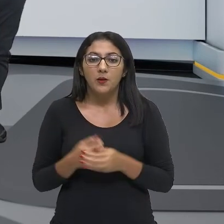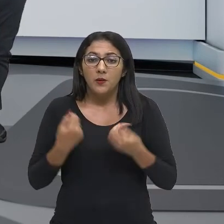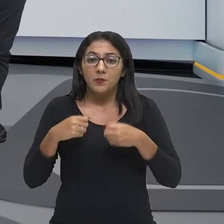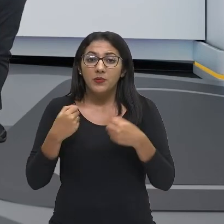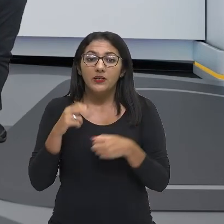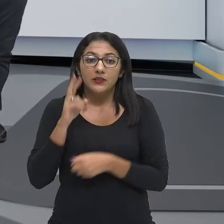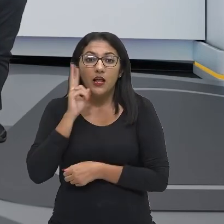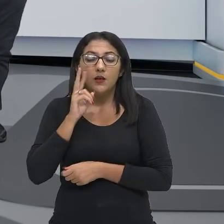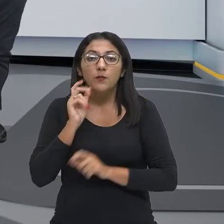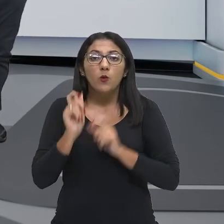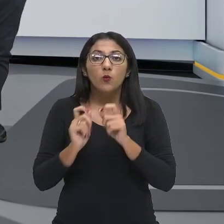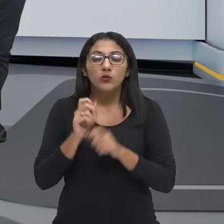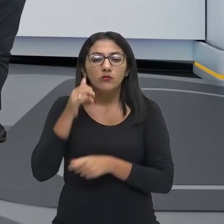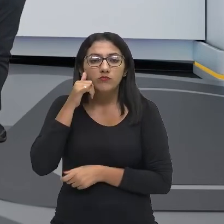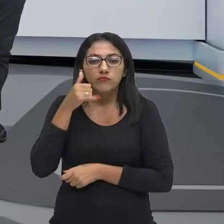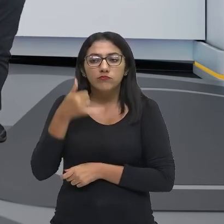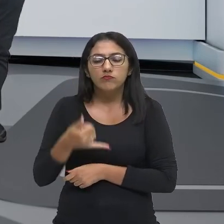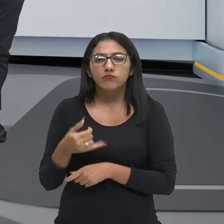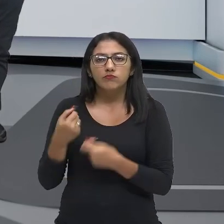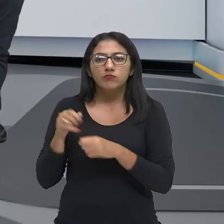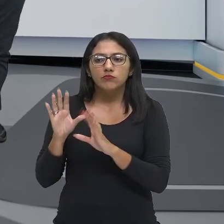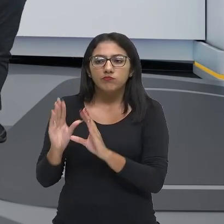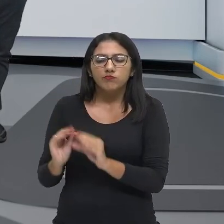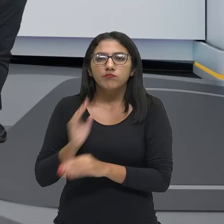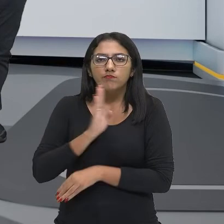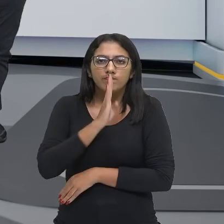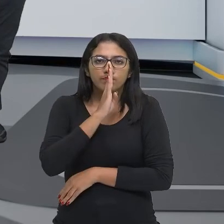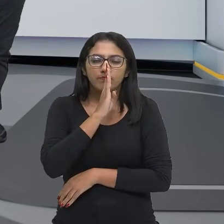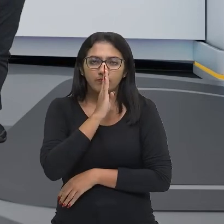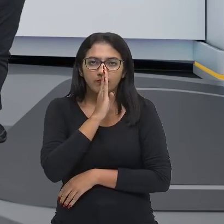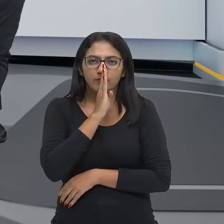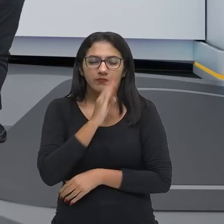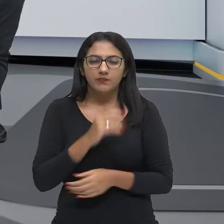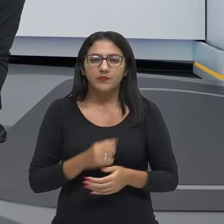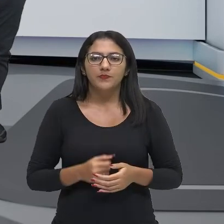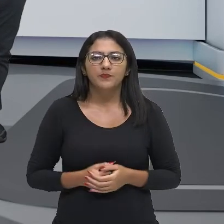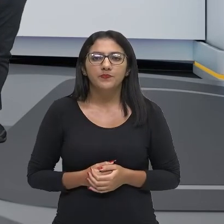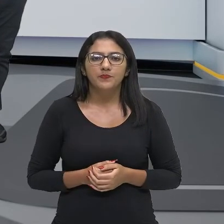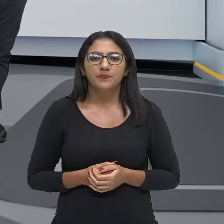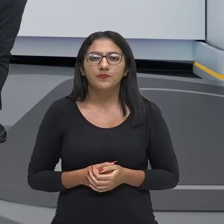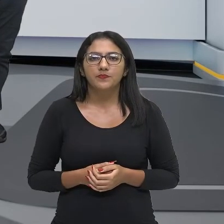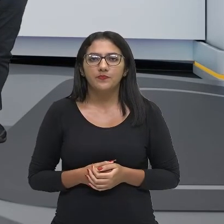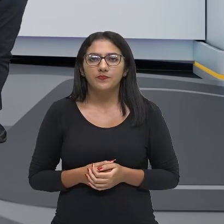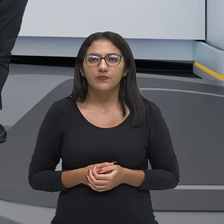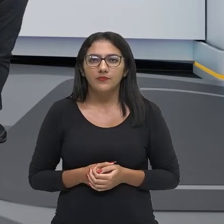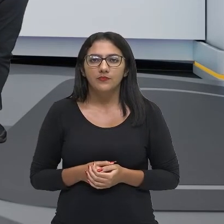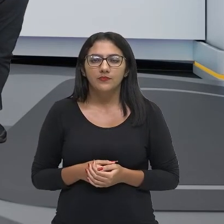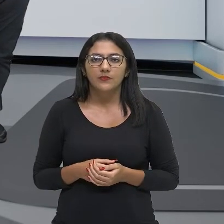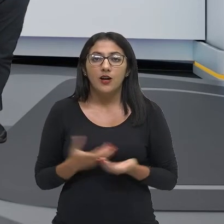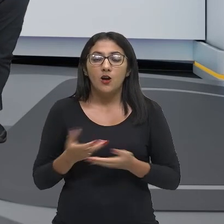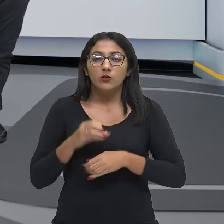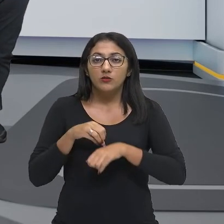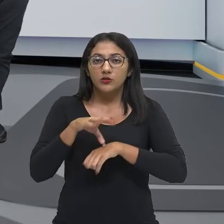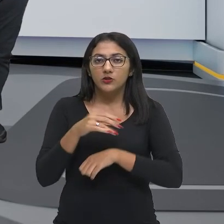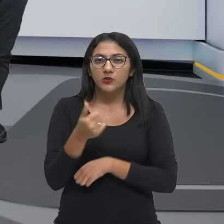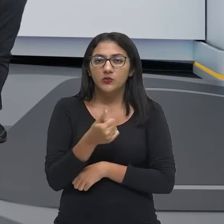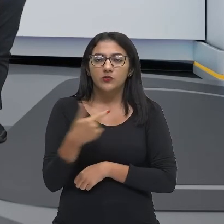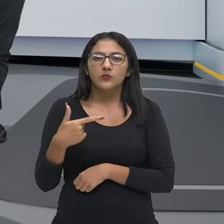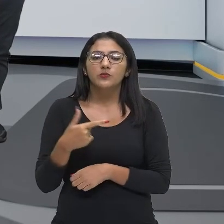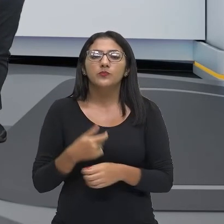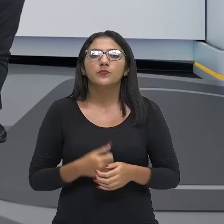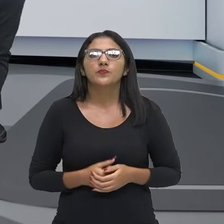de sempre deixar o dispositivo eletrônico no modo silencioso, tá? Vamos para a dica 12. Dica